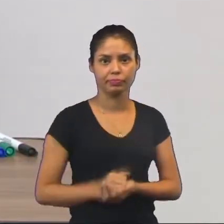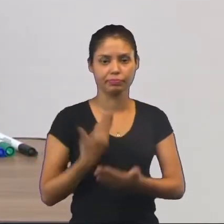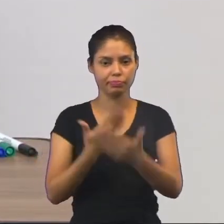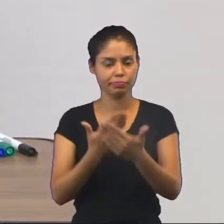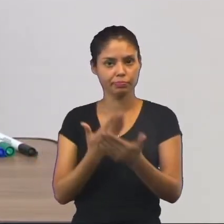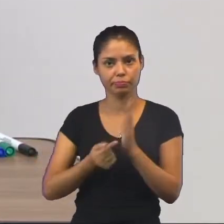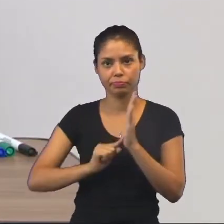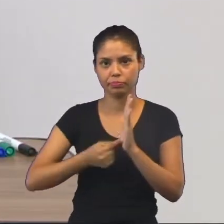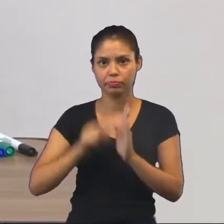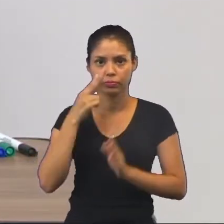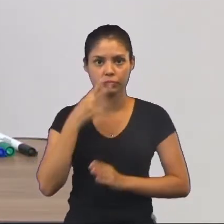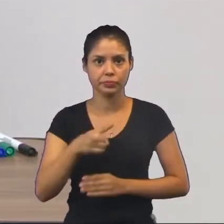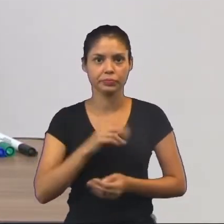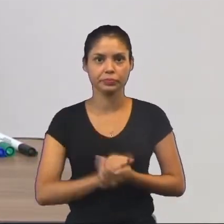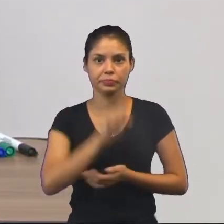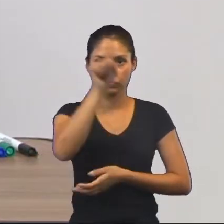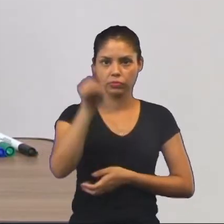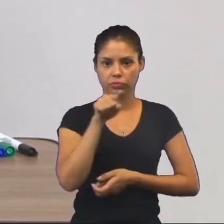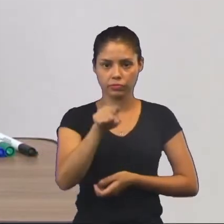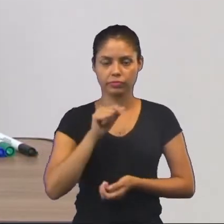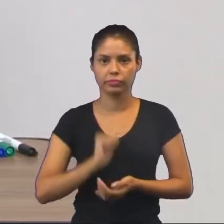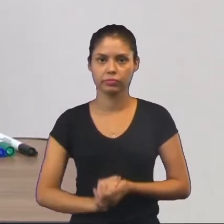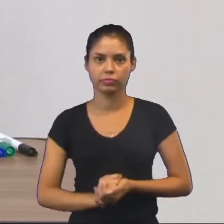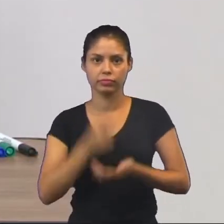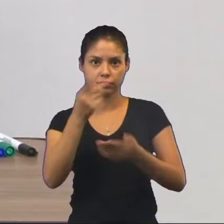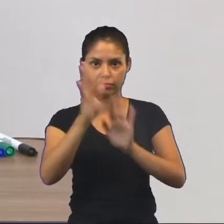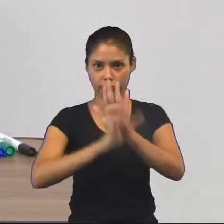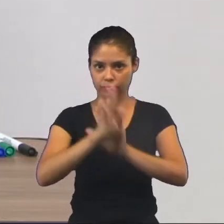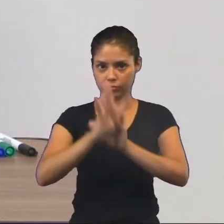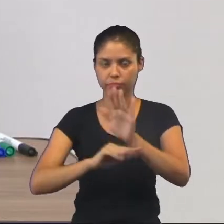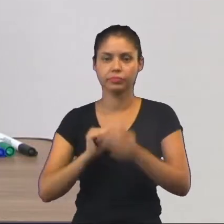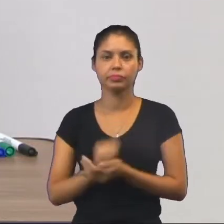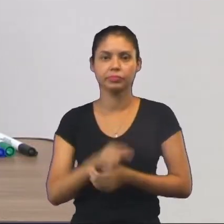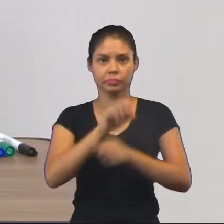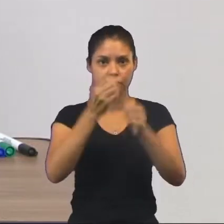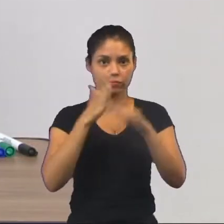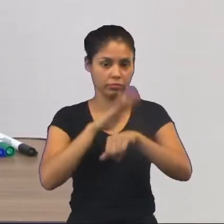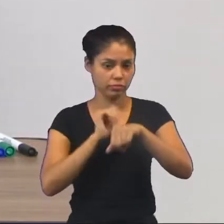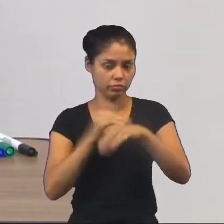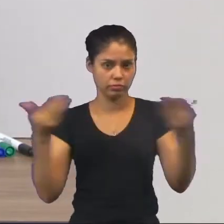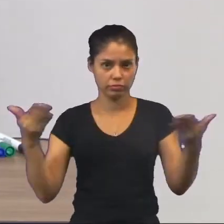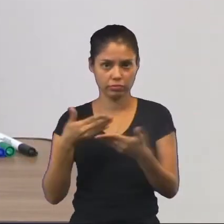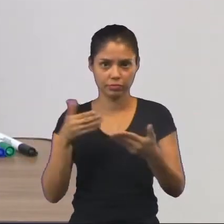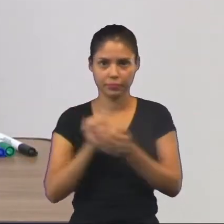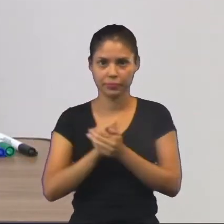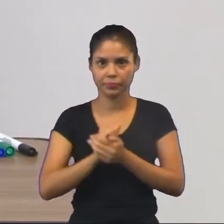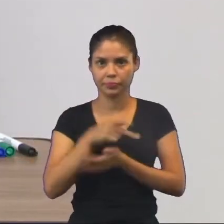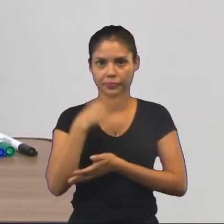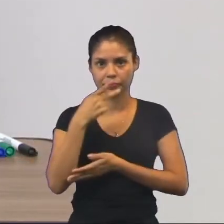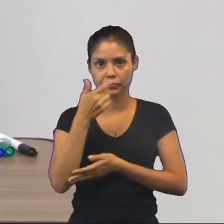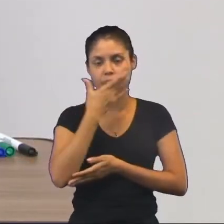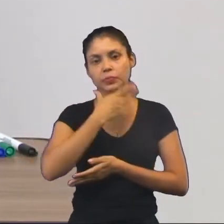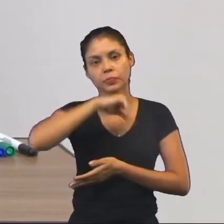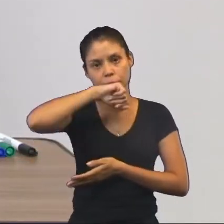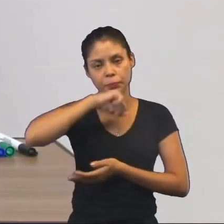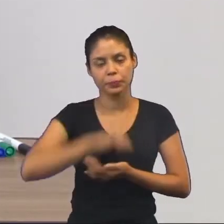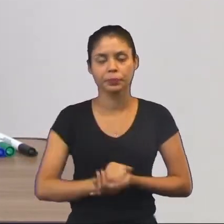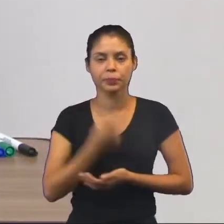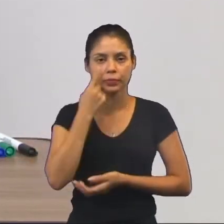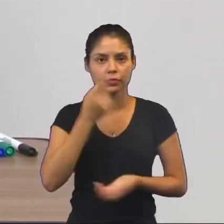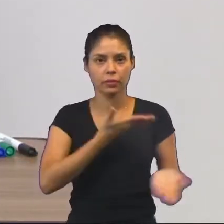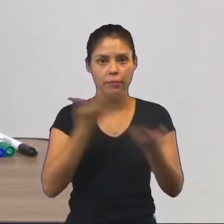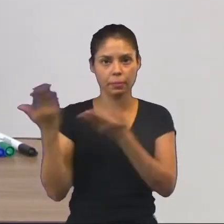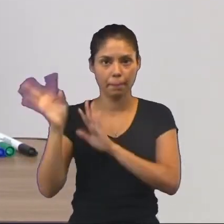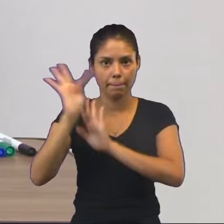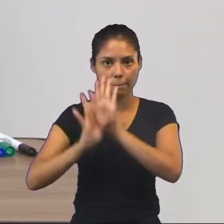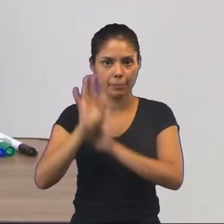a pontuação que estamos vendo, que é o ponto de interrogação nesse texto. Eu quero chamar vocês agora para a fala do pai. Vamos ao nosso texto